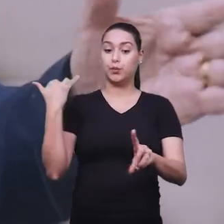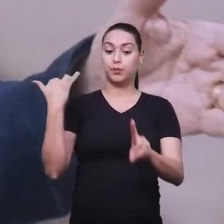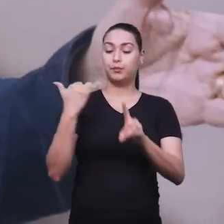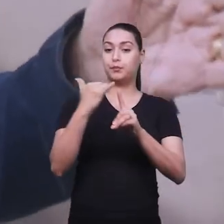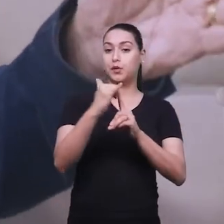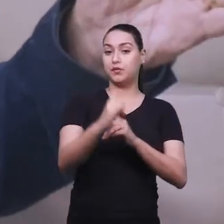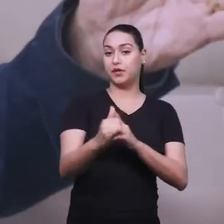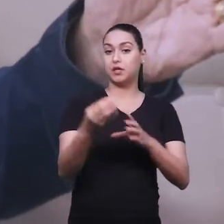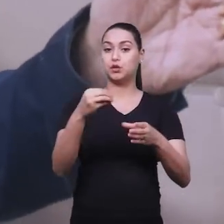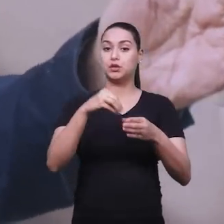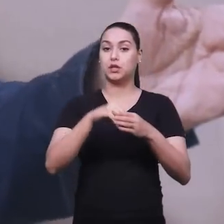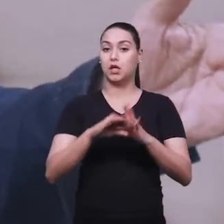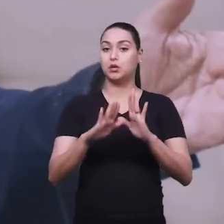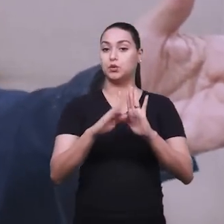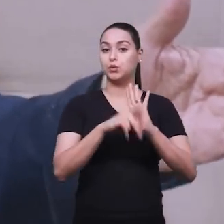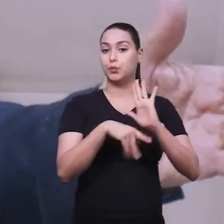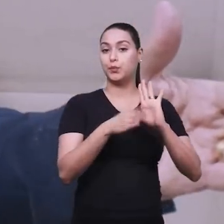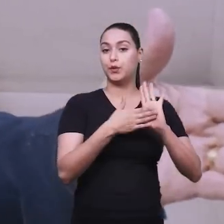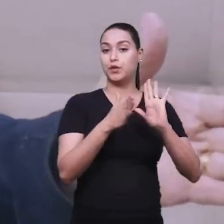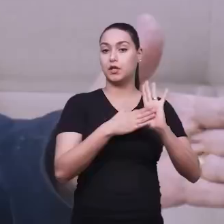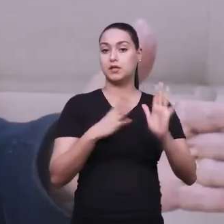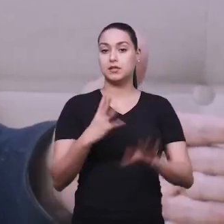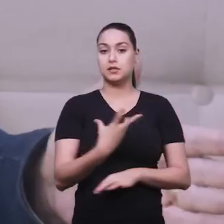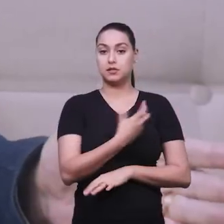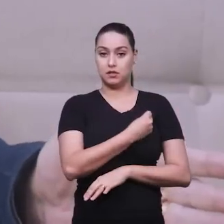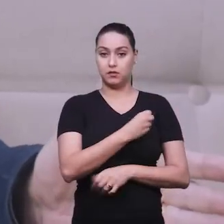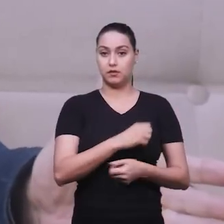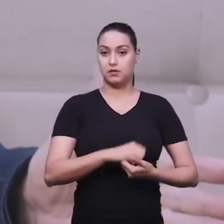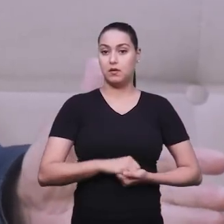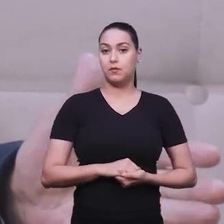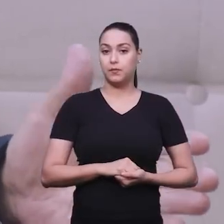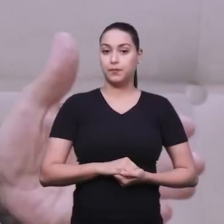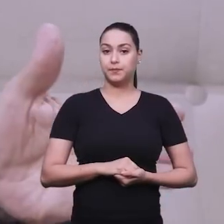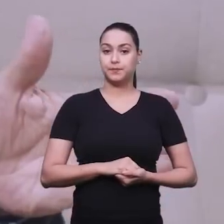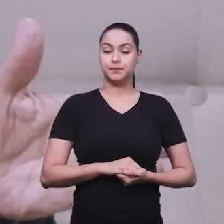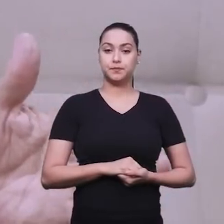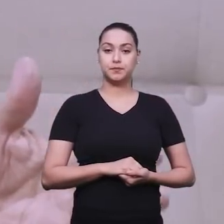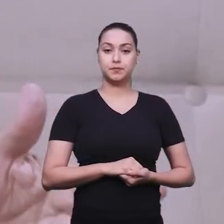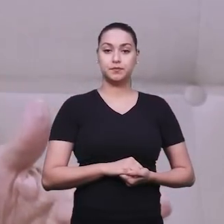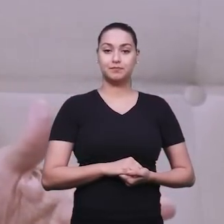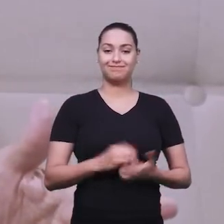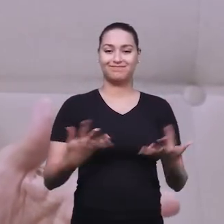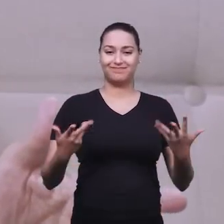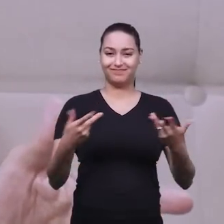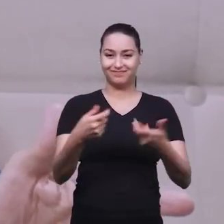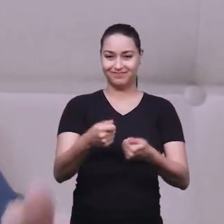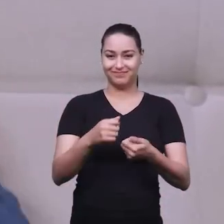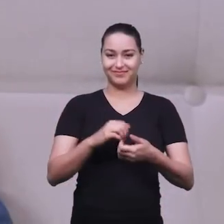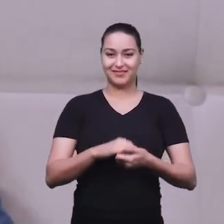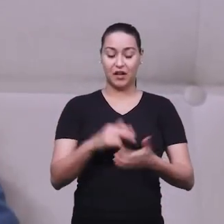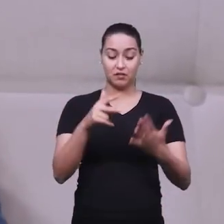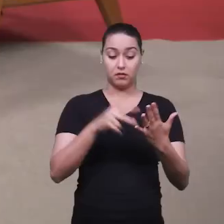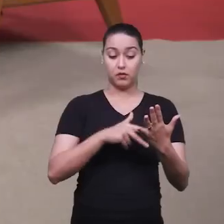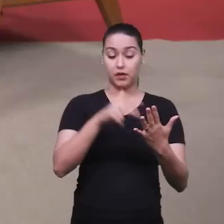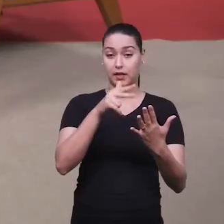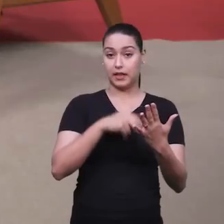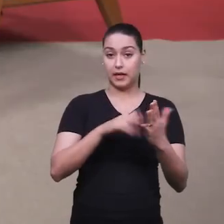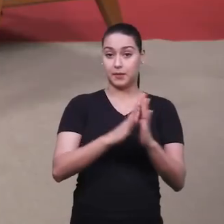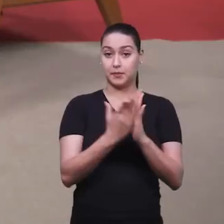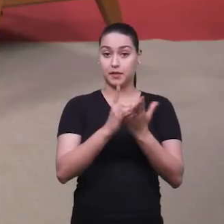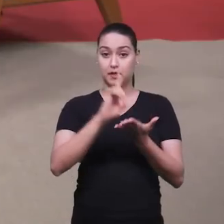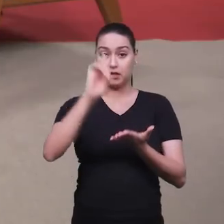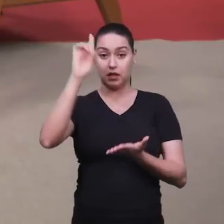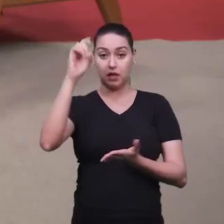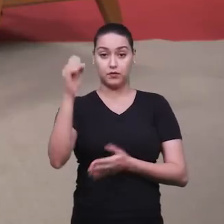isso era uma aplicação profética dentro do projeto da salvação. Né?